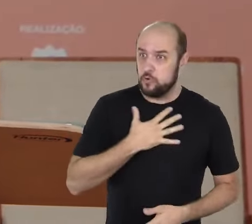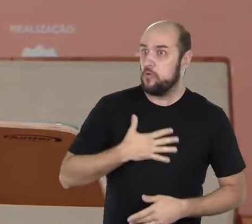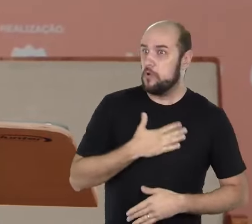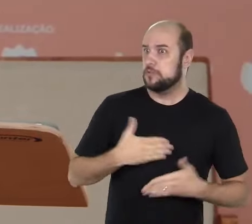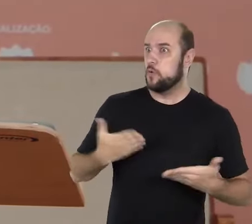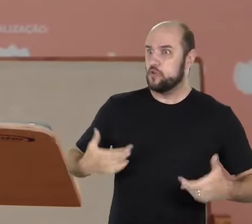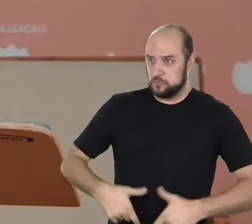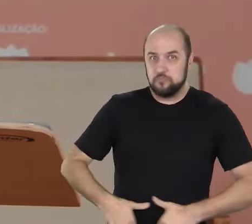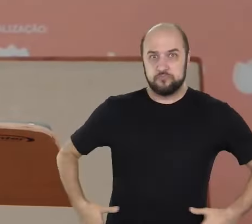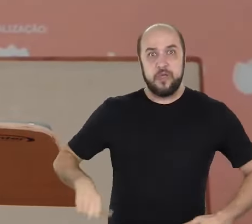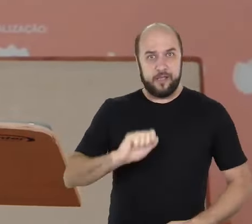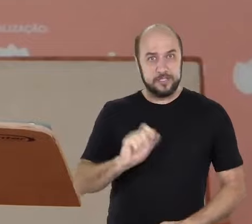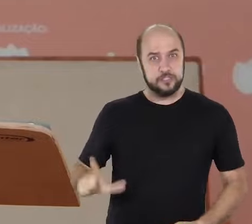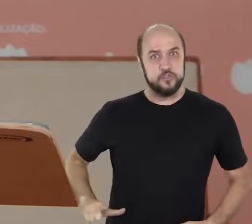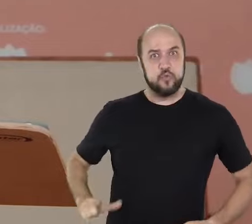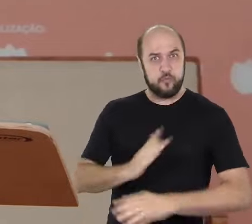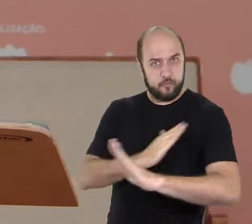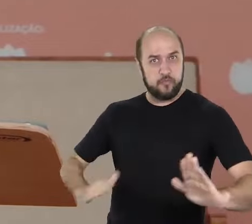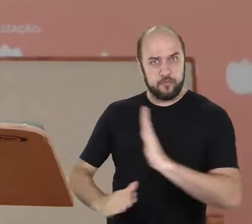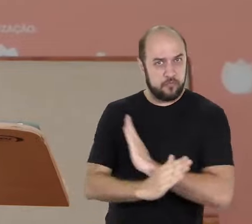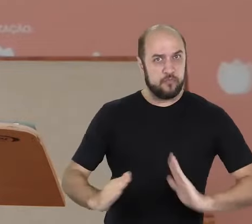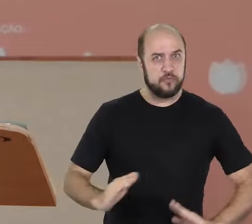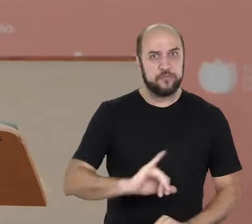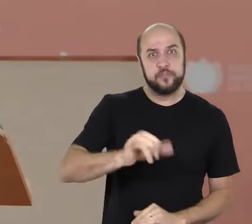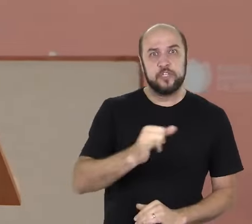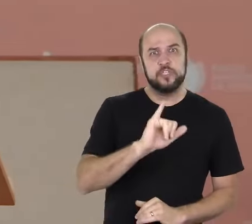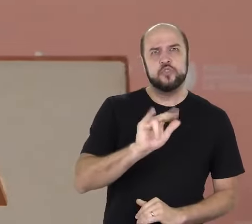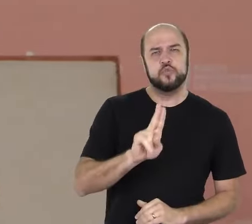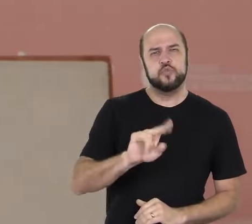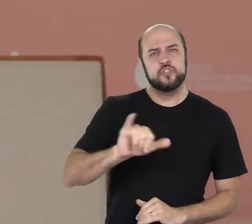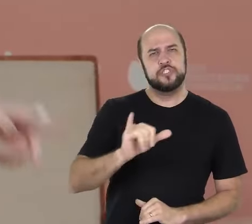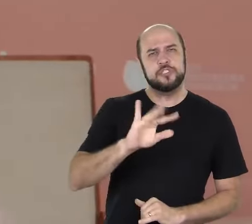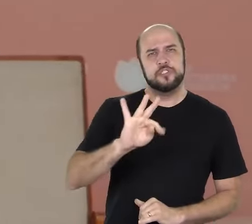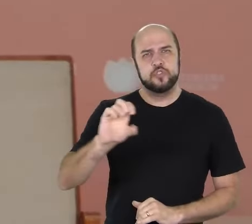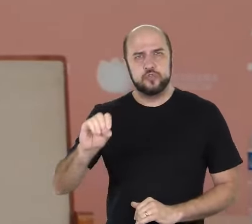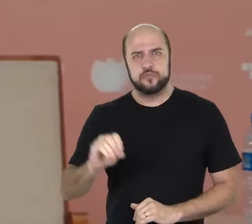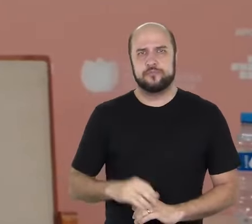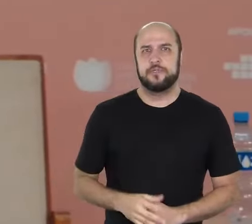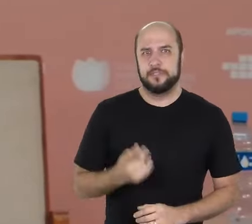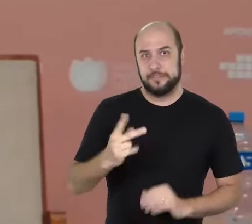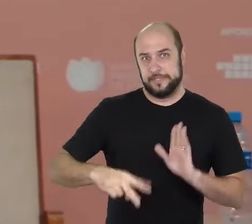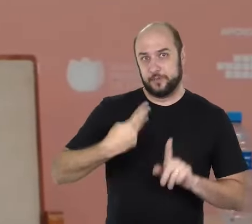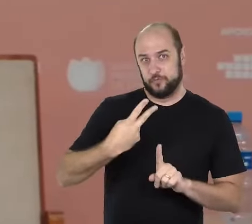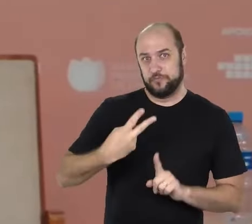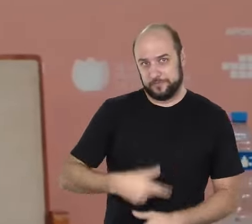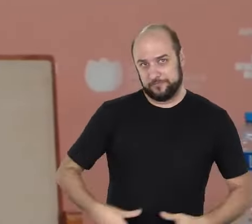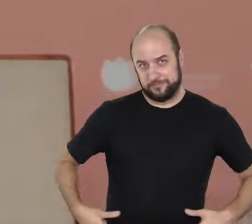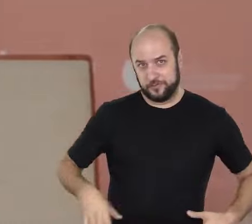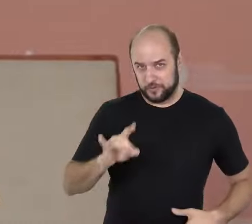Hoje eu sou faixa azul de jiu-jitsu. Não que isso seja muita coisa, que é só a segunda faixa.